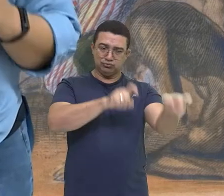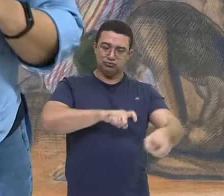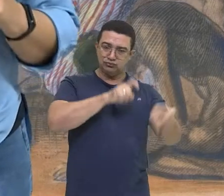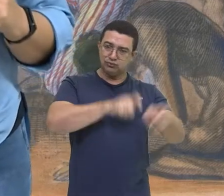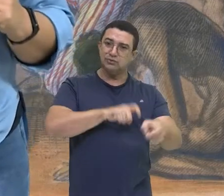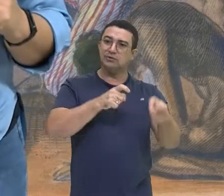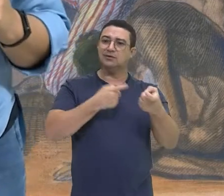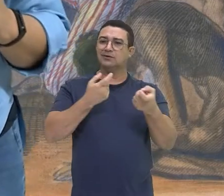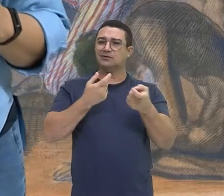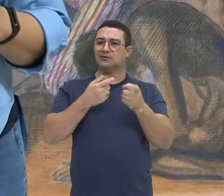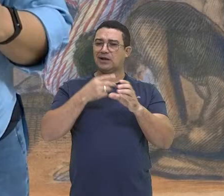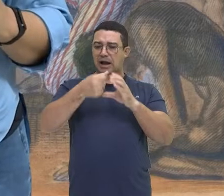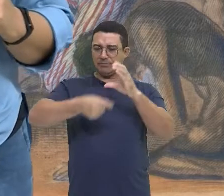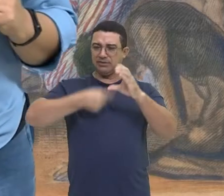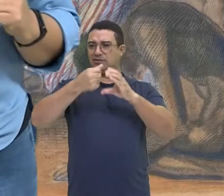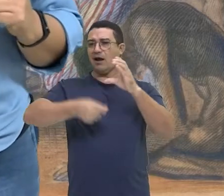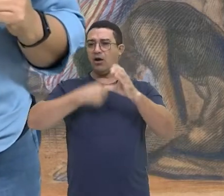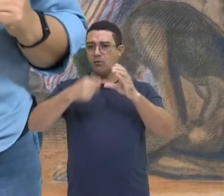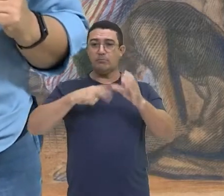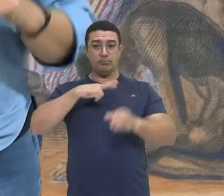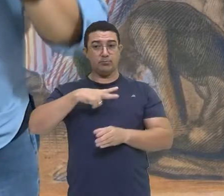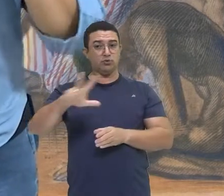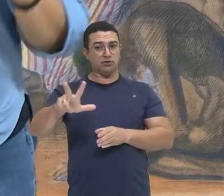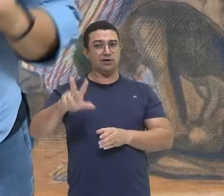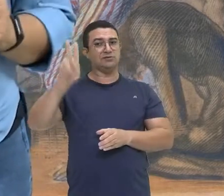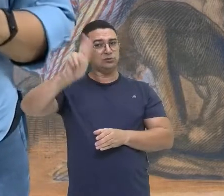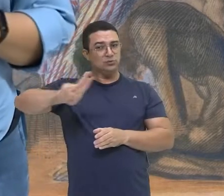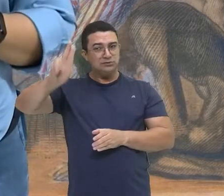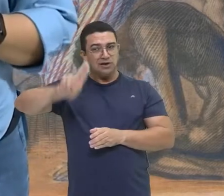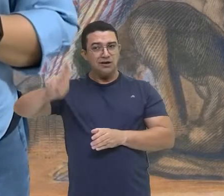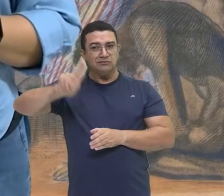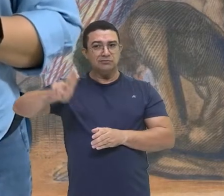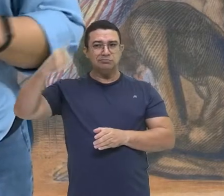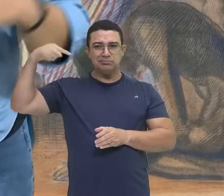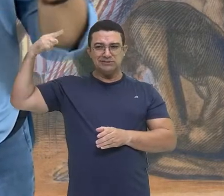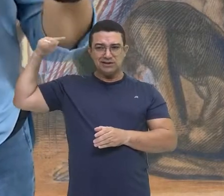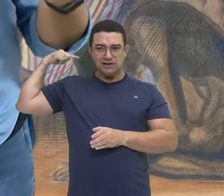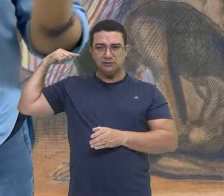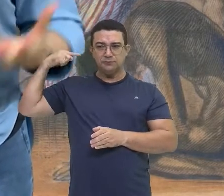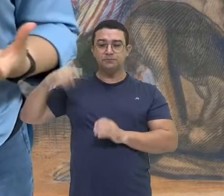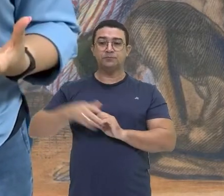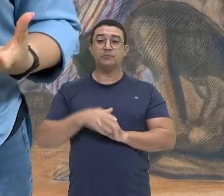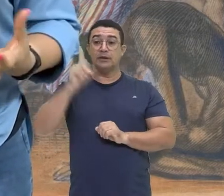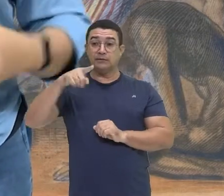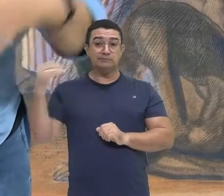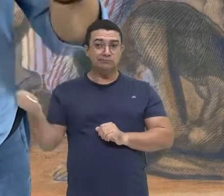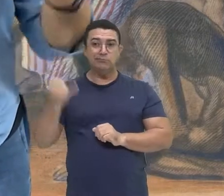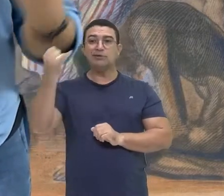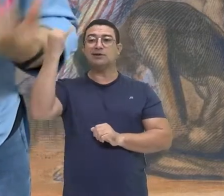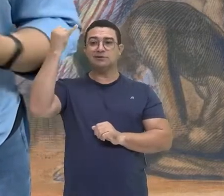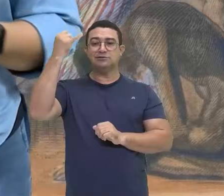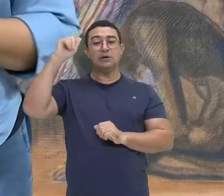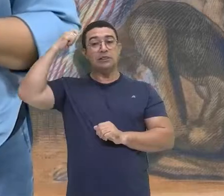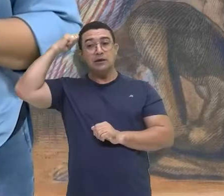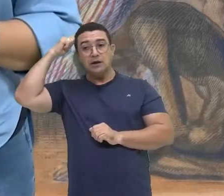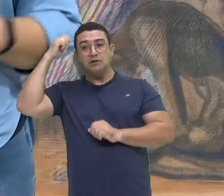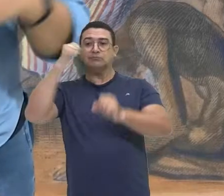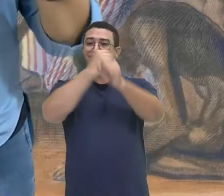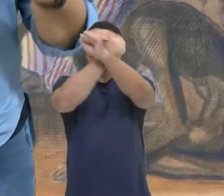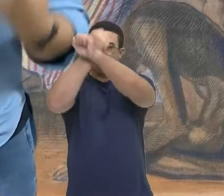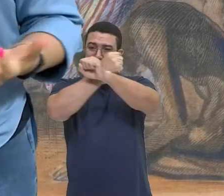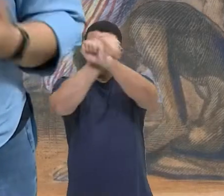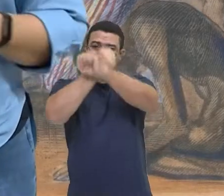que os portugueses usavam naquela época. É importante lembrar que eles foram escravizados, viviam em